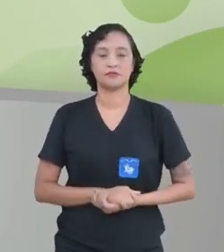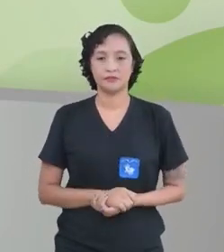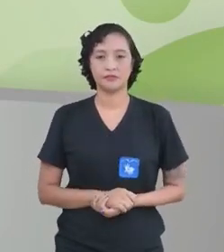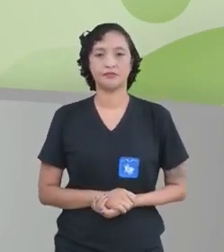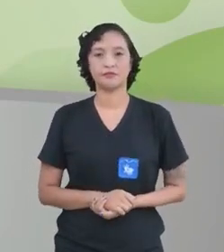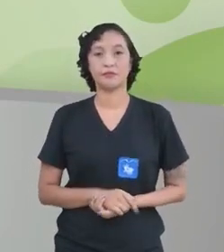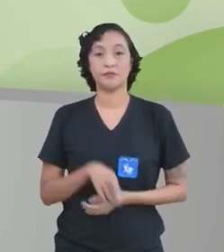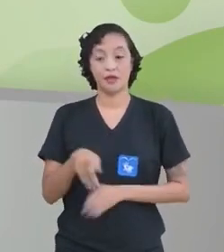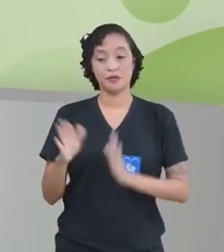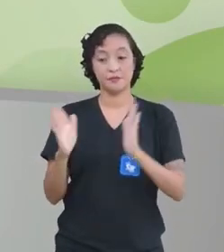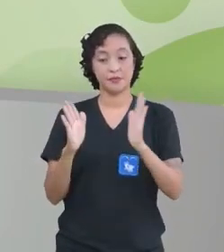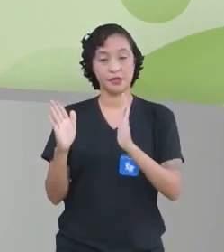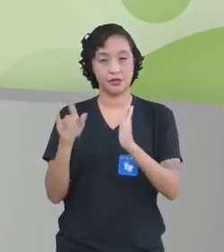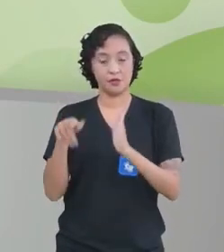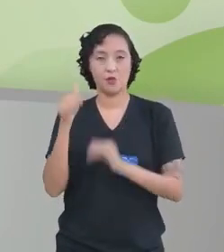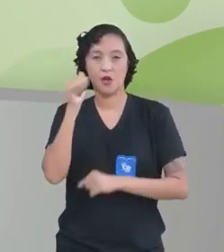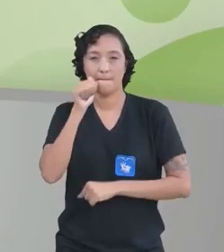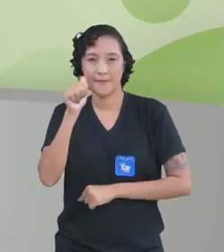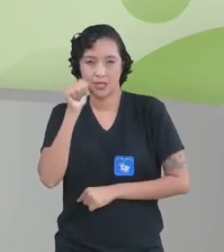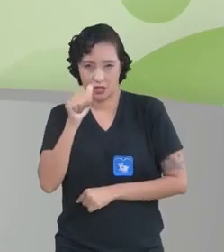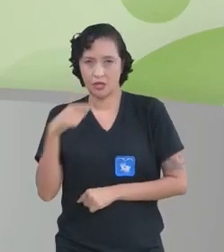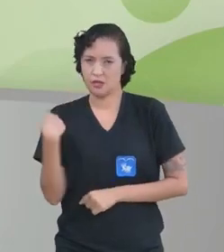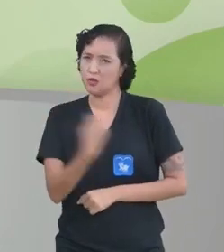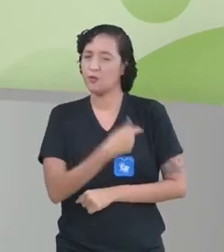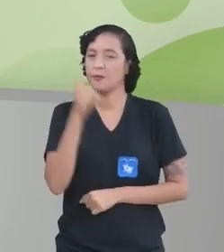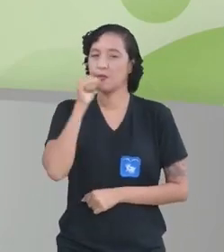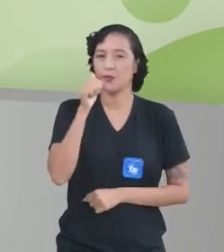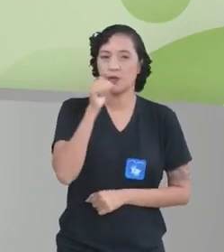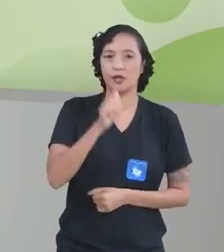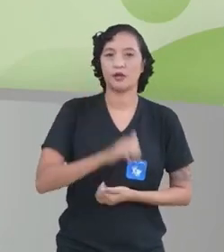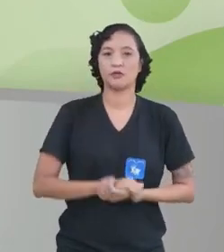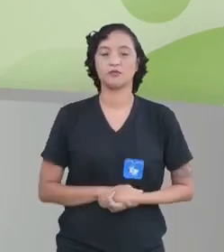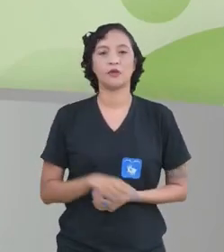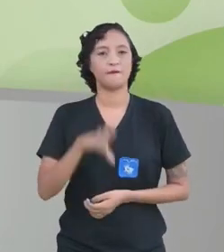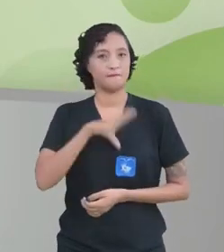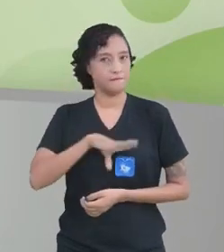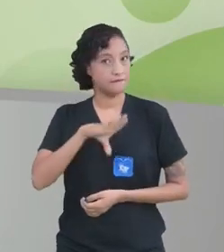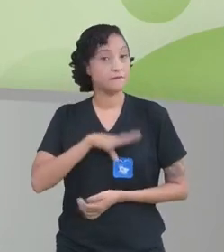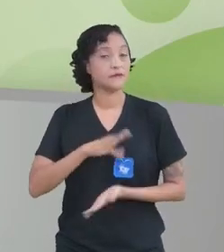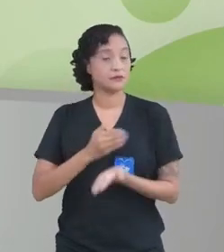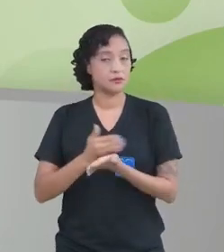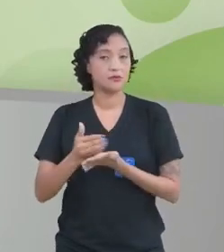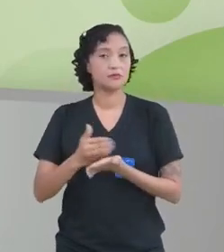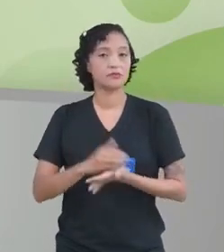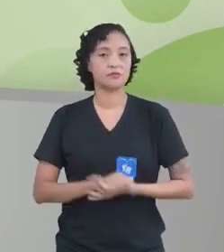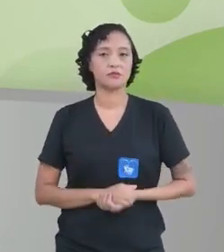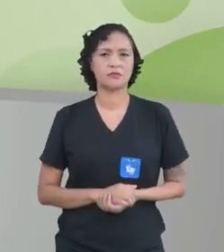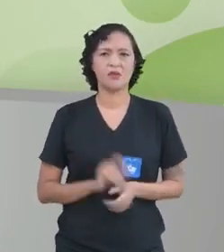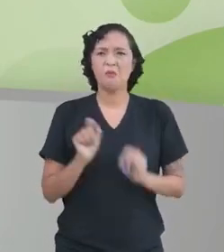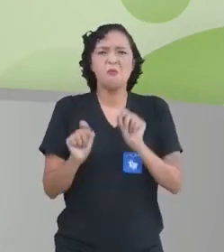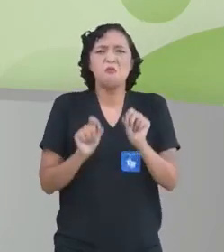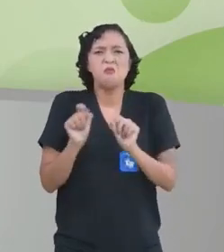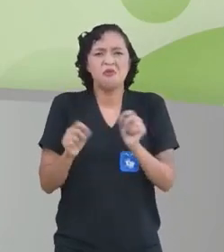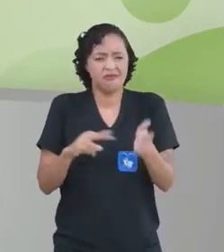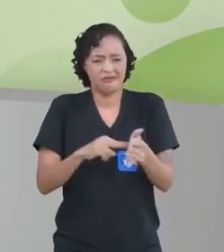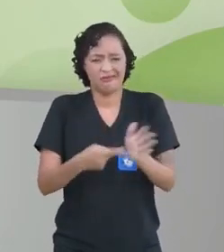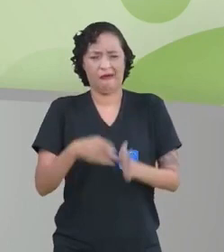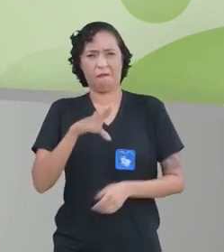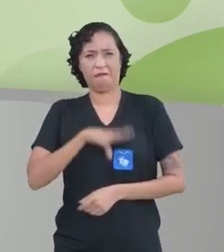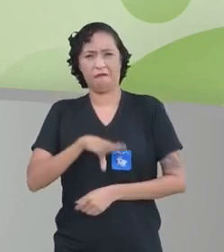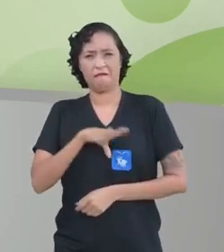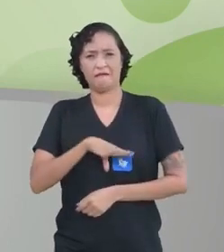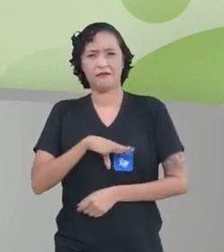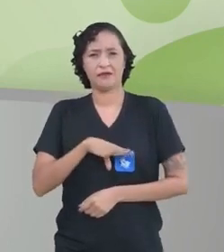fase, as meninas, nós mulheres, nós menstruamos. Professor, o que é a menstruação? É